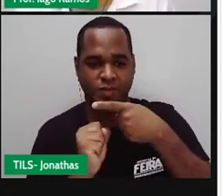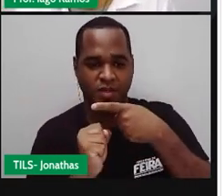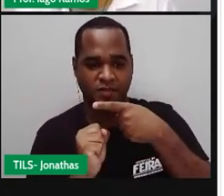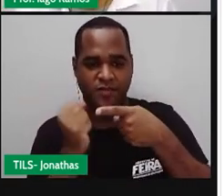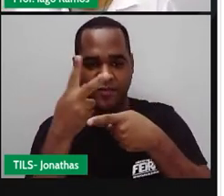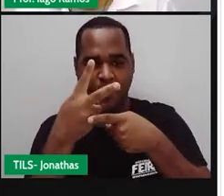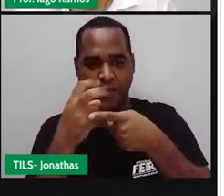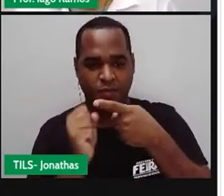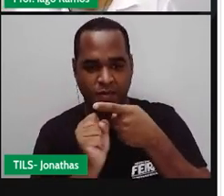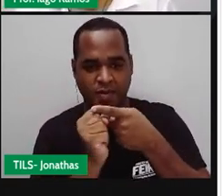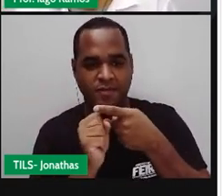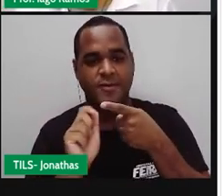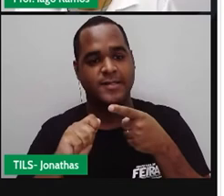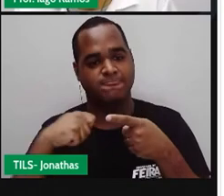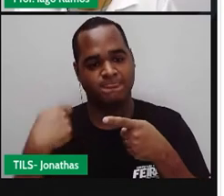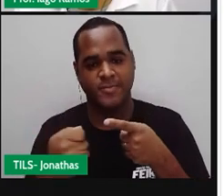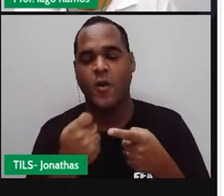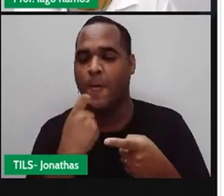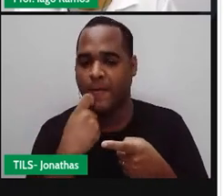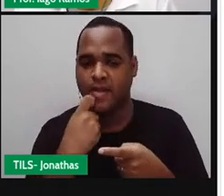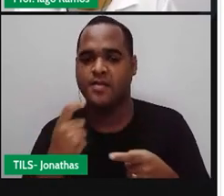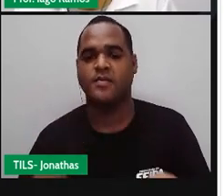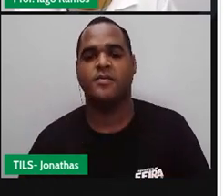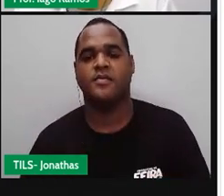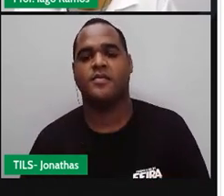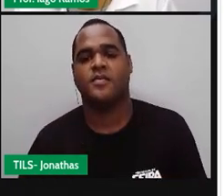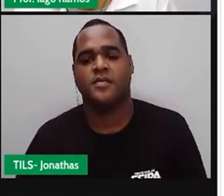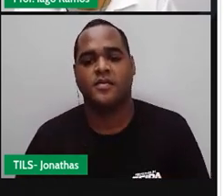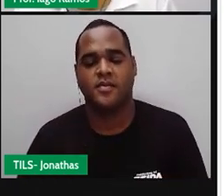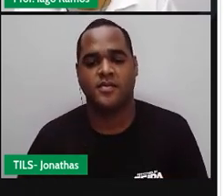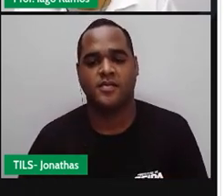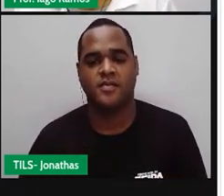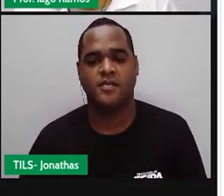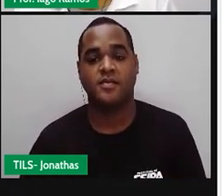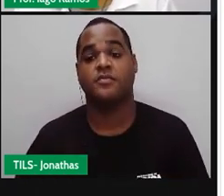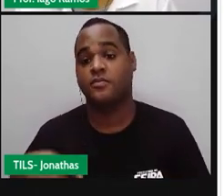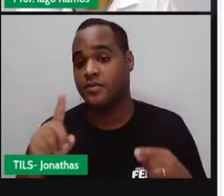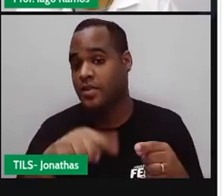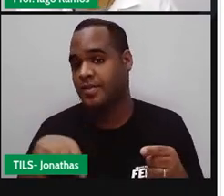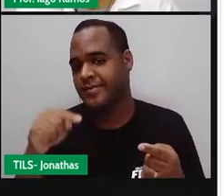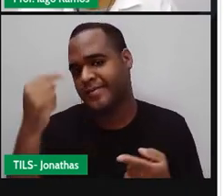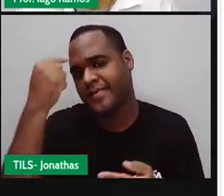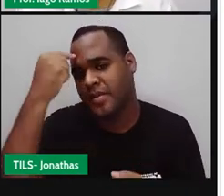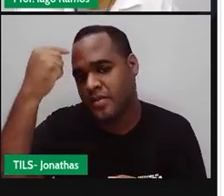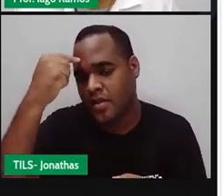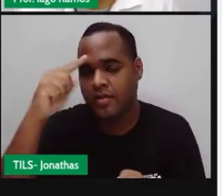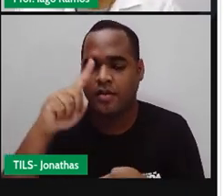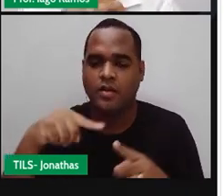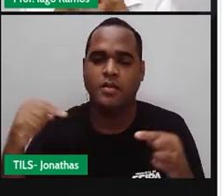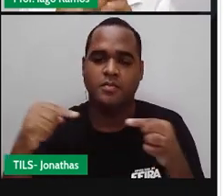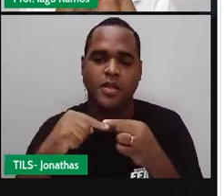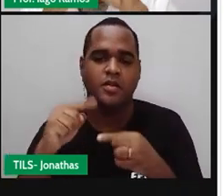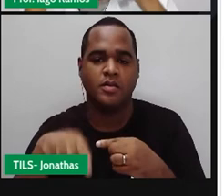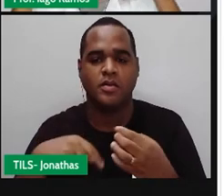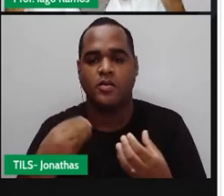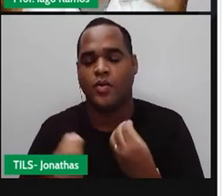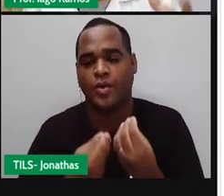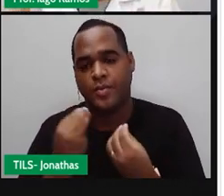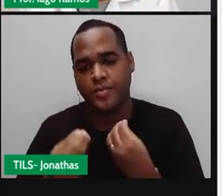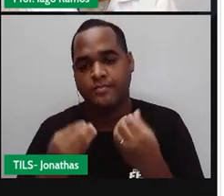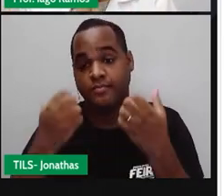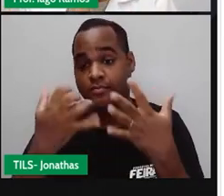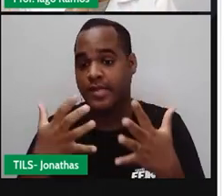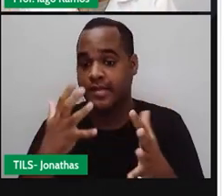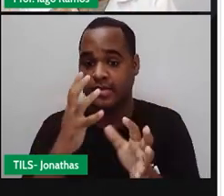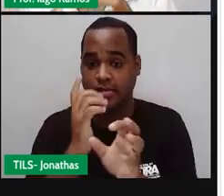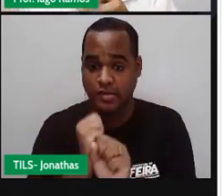pedaços são de um bom então essa ideia aqui é a seguinte quando você tem um